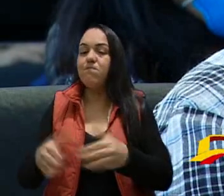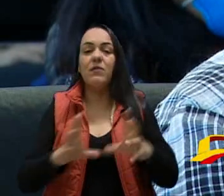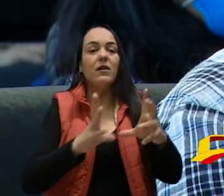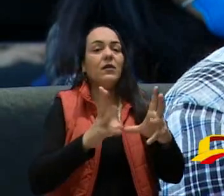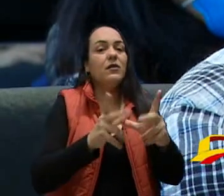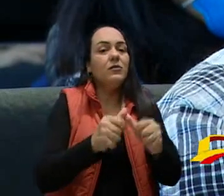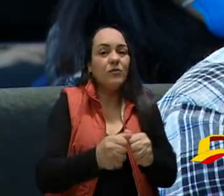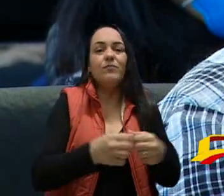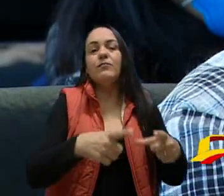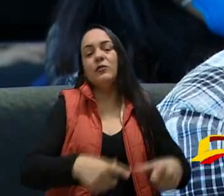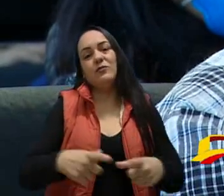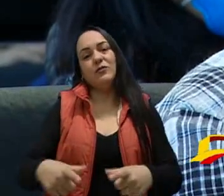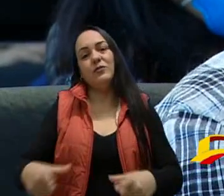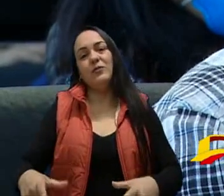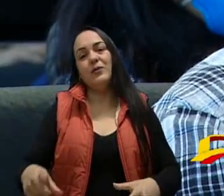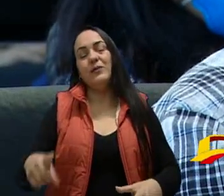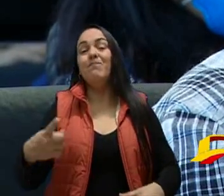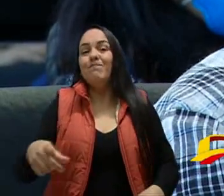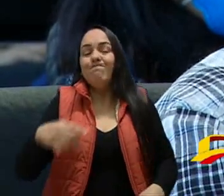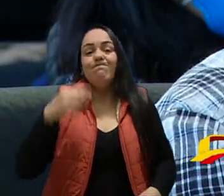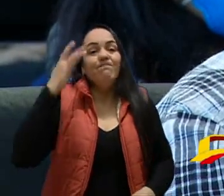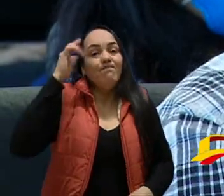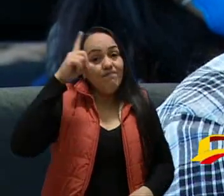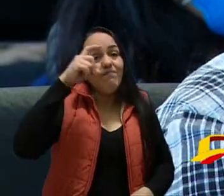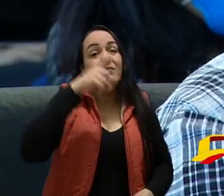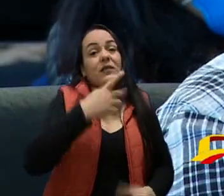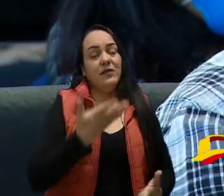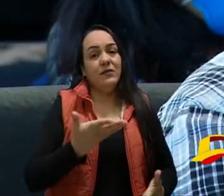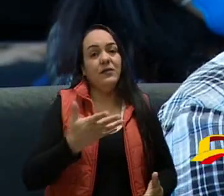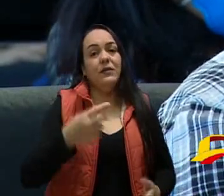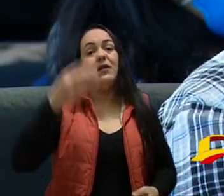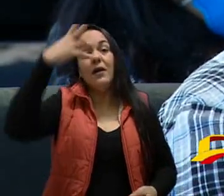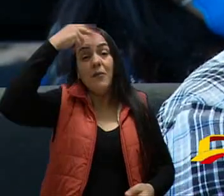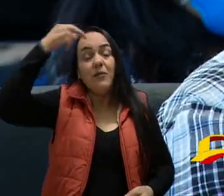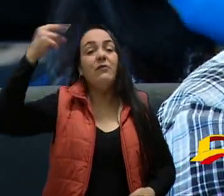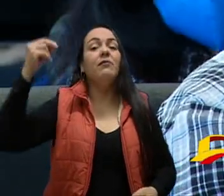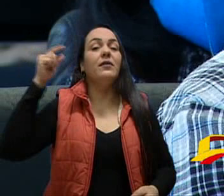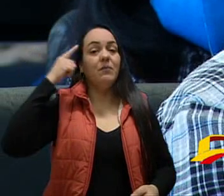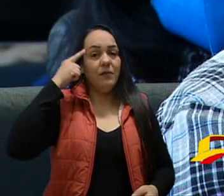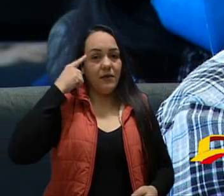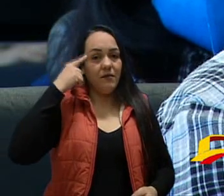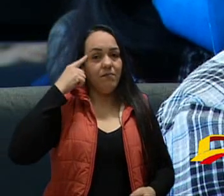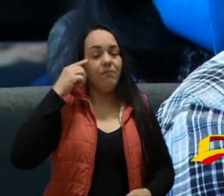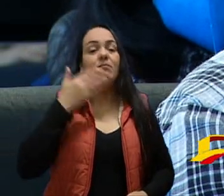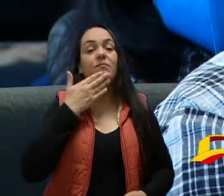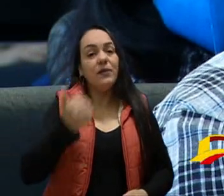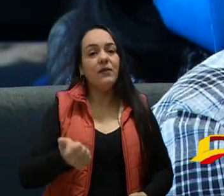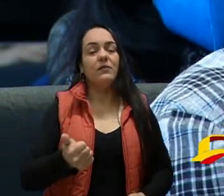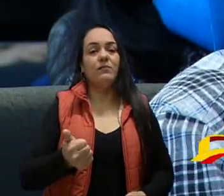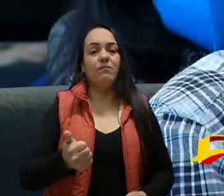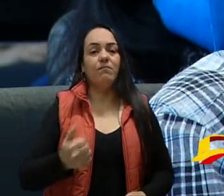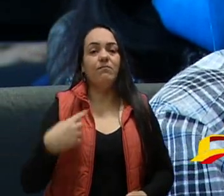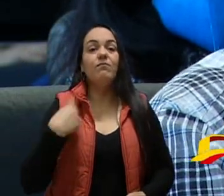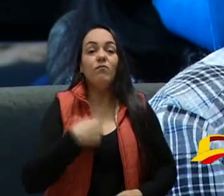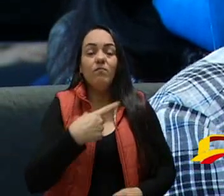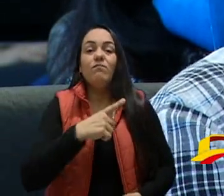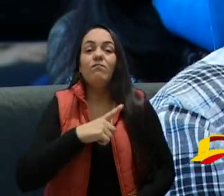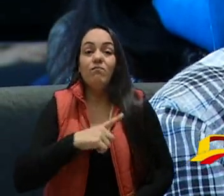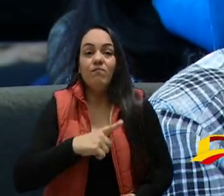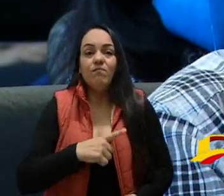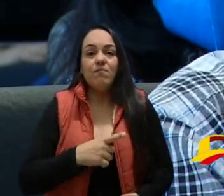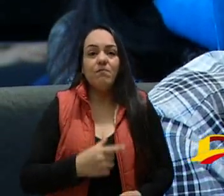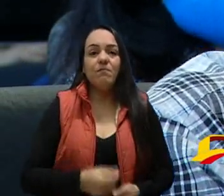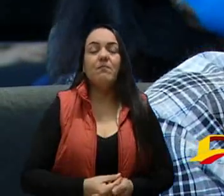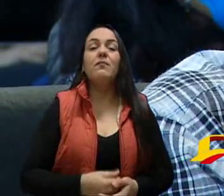eu acho que é mal orientado não é possível que isso venha na cabeça da prefeita se não tivesse